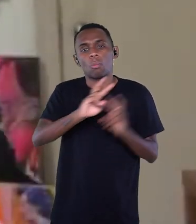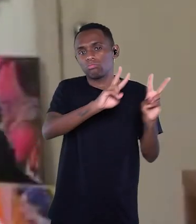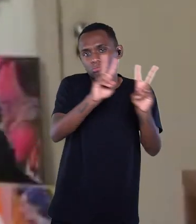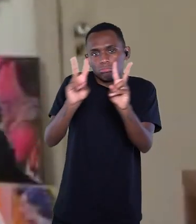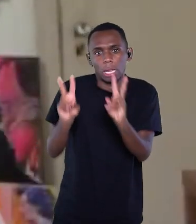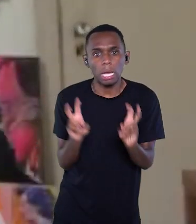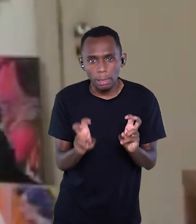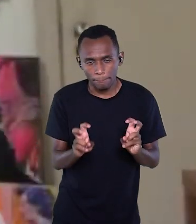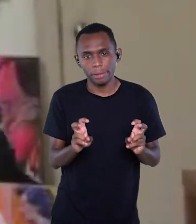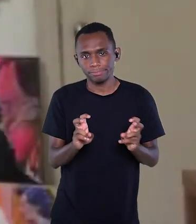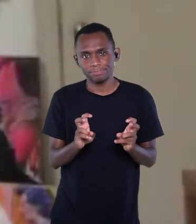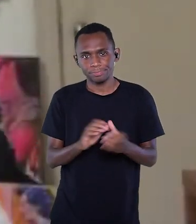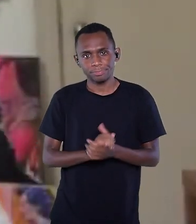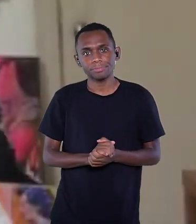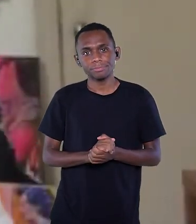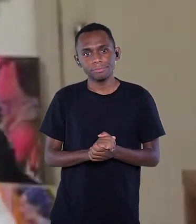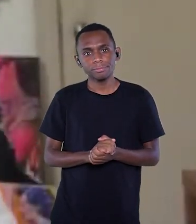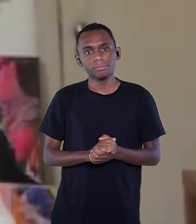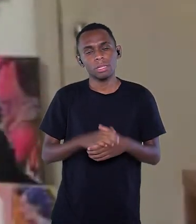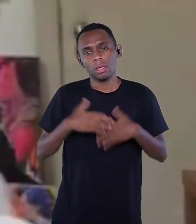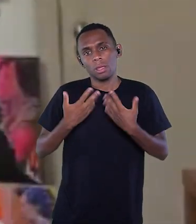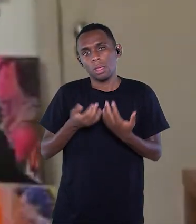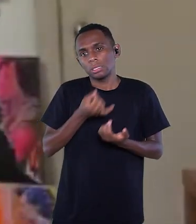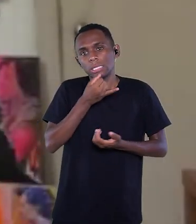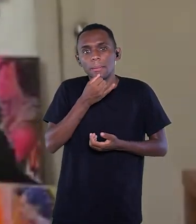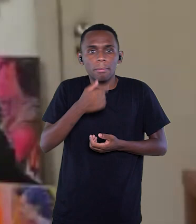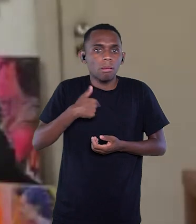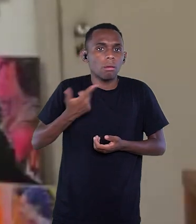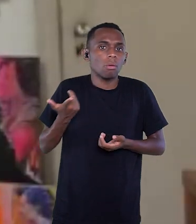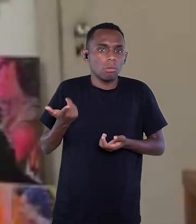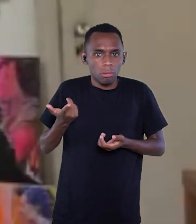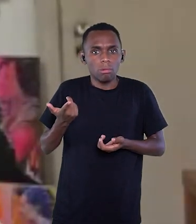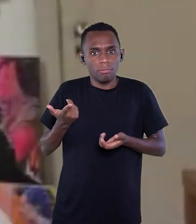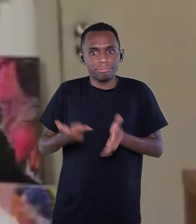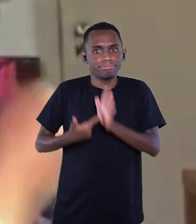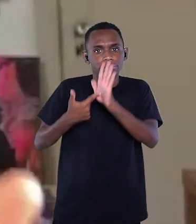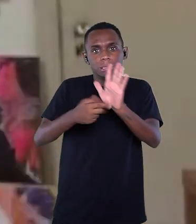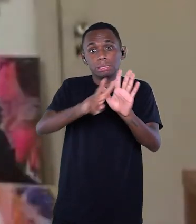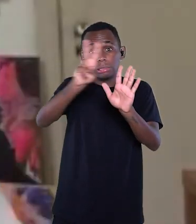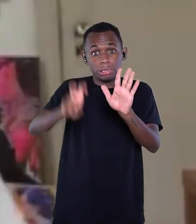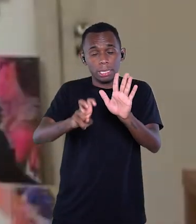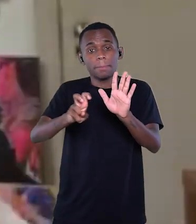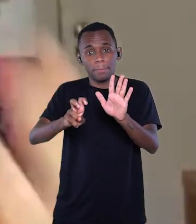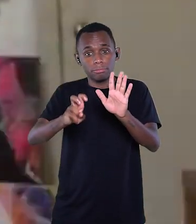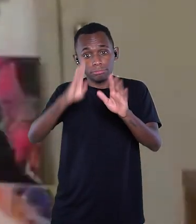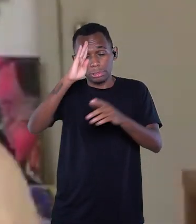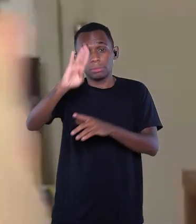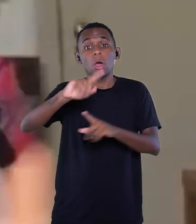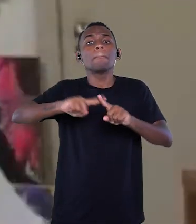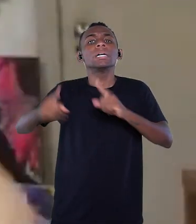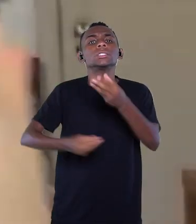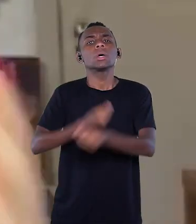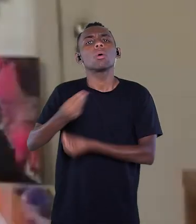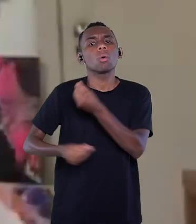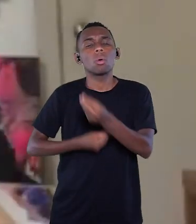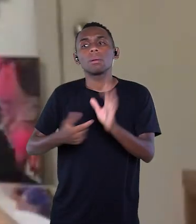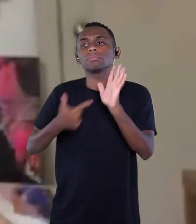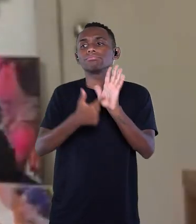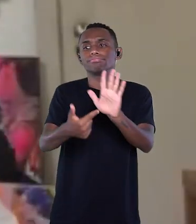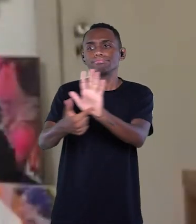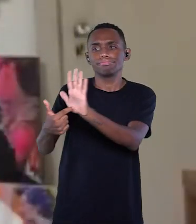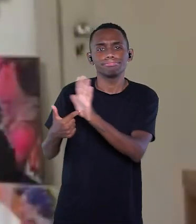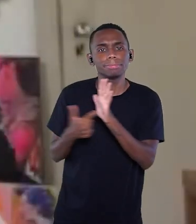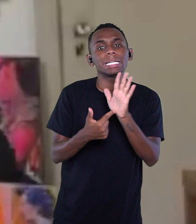só assim, não é eu vou abordar este tema necessariamente como temática, mas assim, como que isso foi